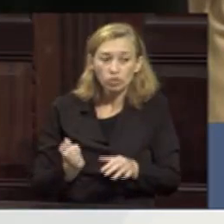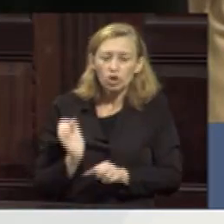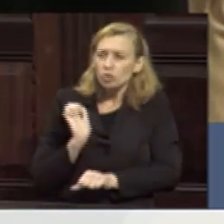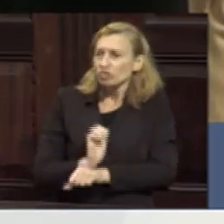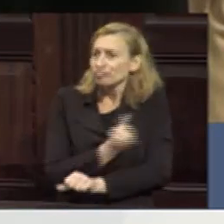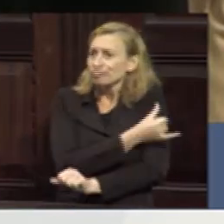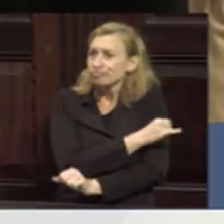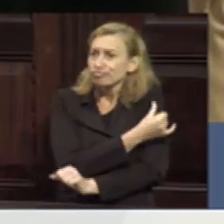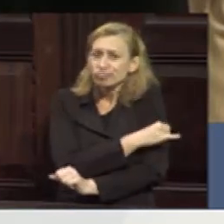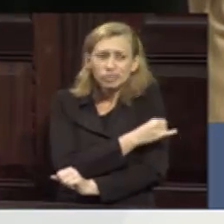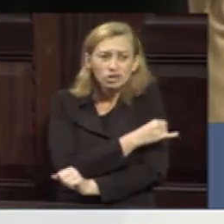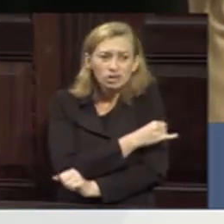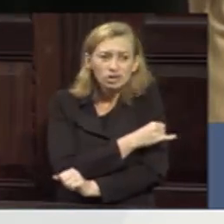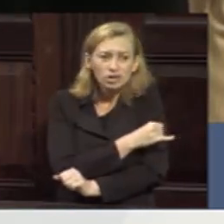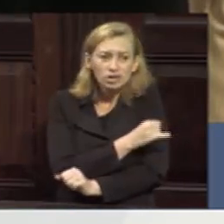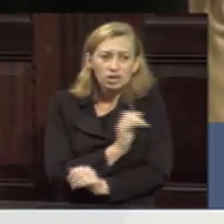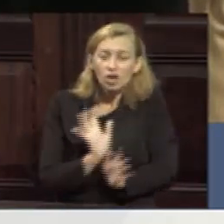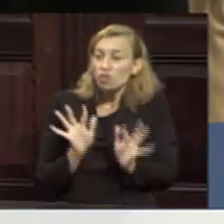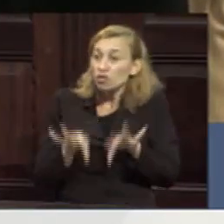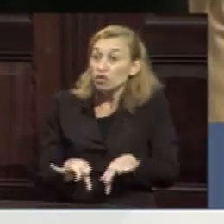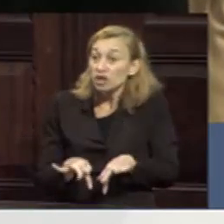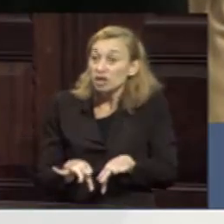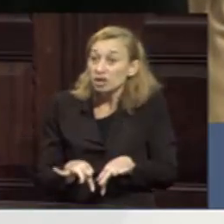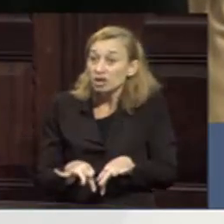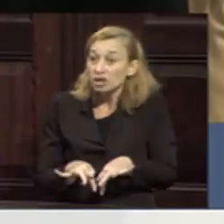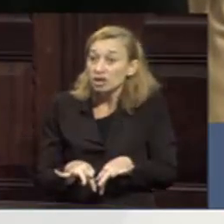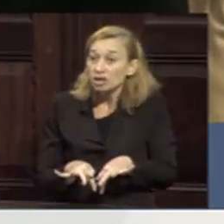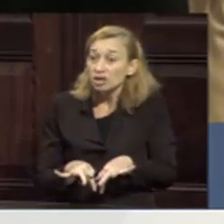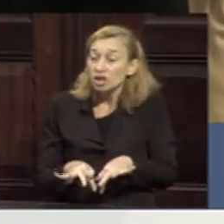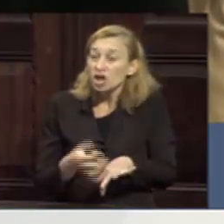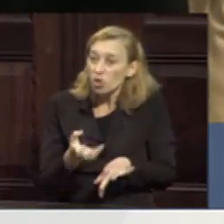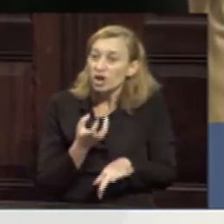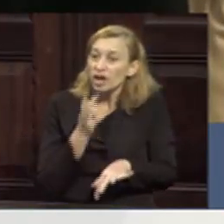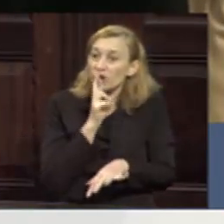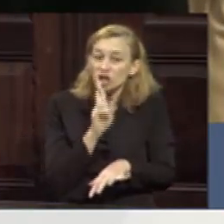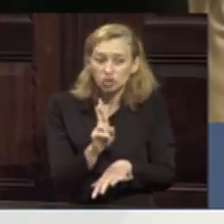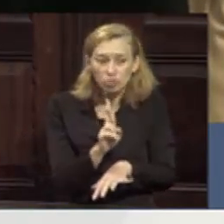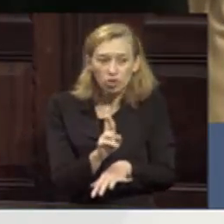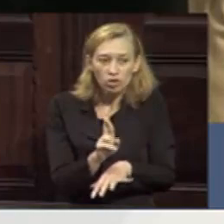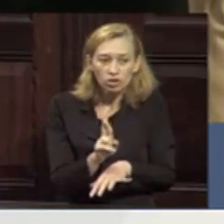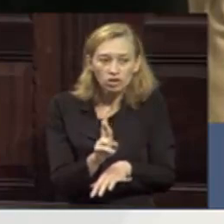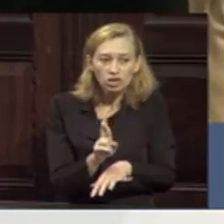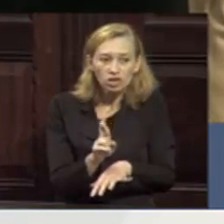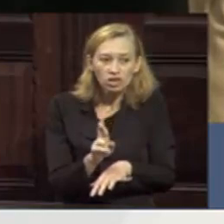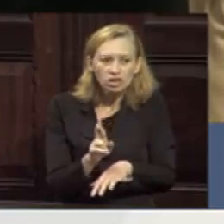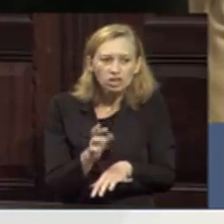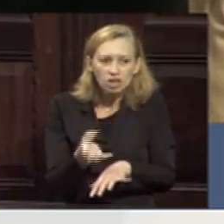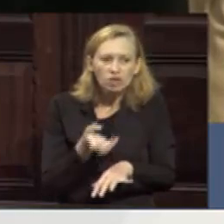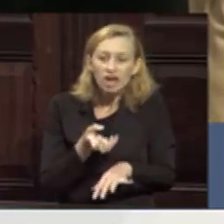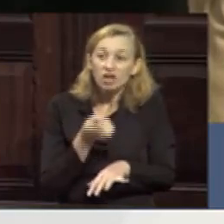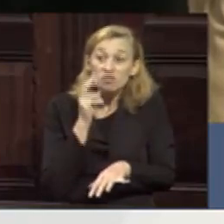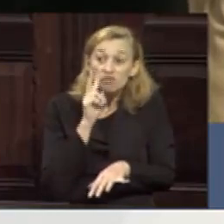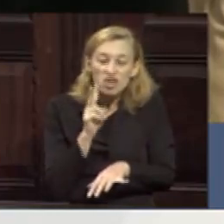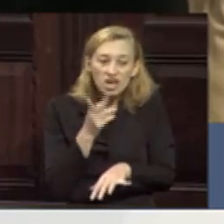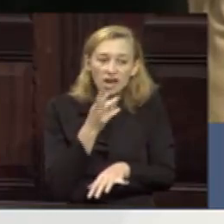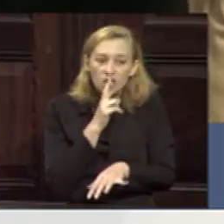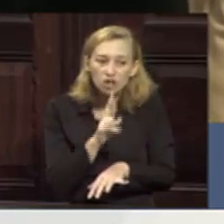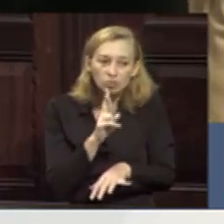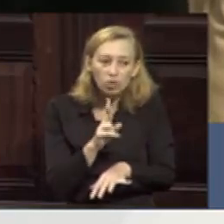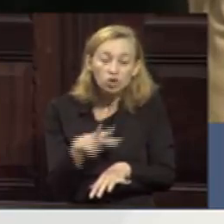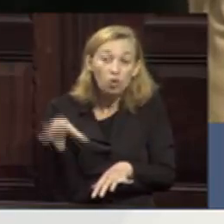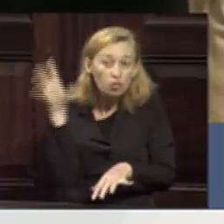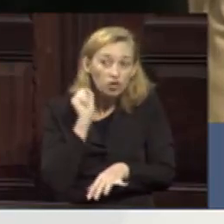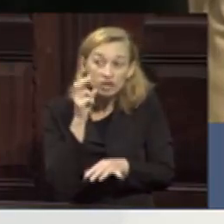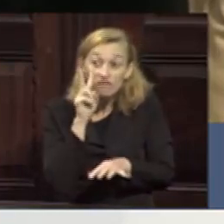Rio de Janeiro, eu quero ver o que vai fazer. Eu quero as respostas. Eu quero ver as respostas, ouvir,